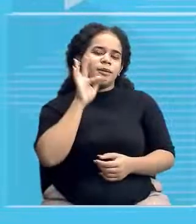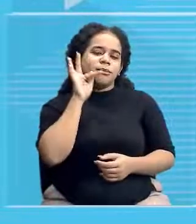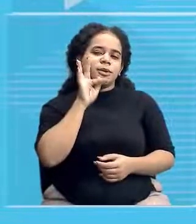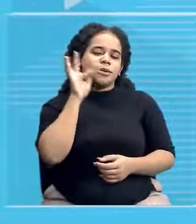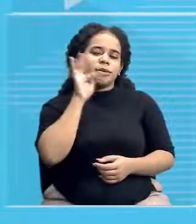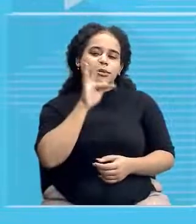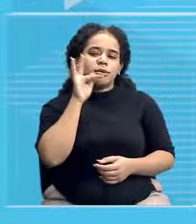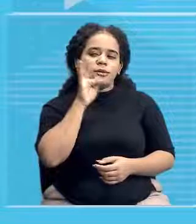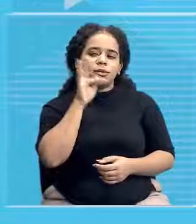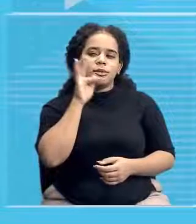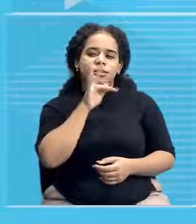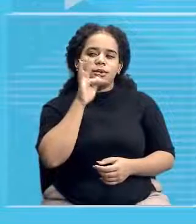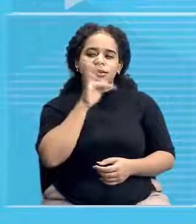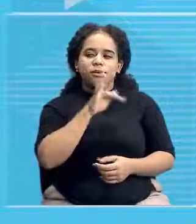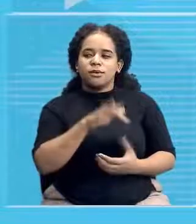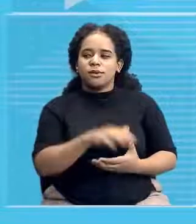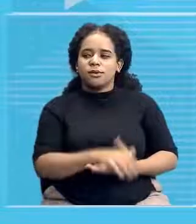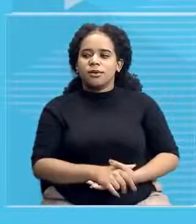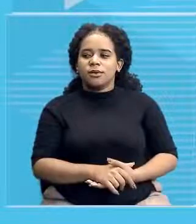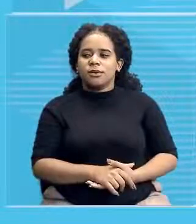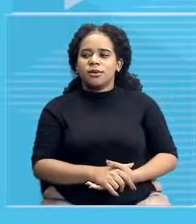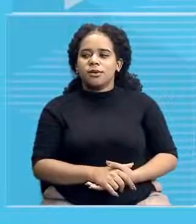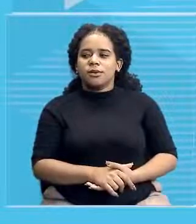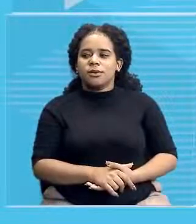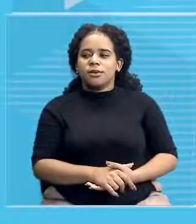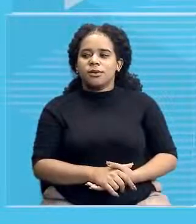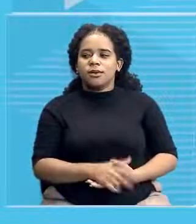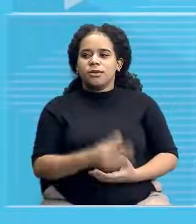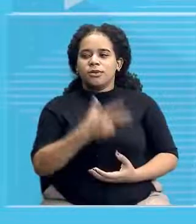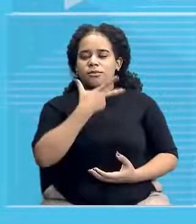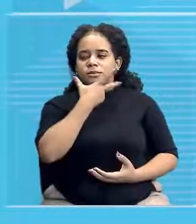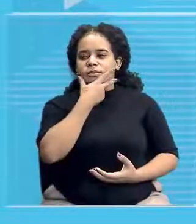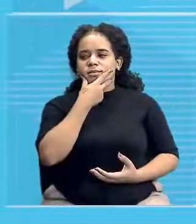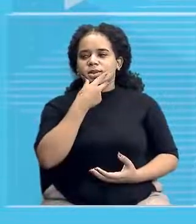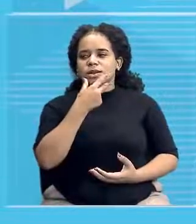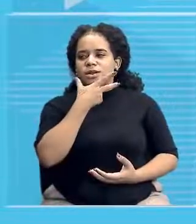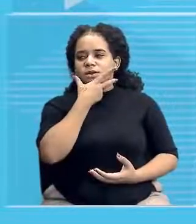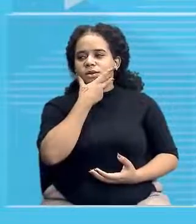Os italianos perguntam: é maschio ou femmina?